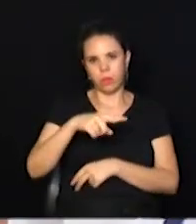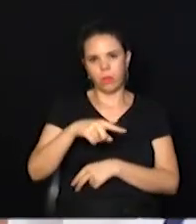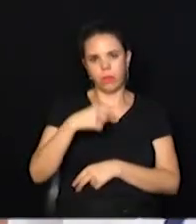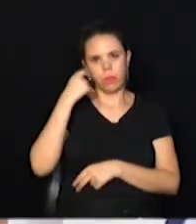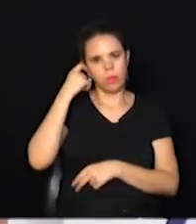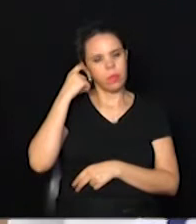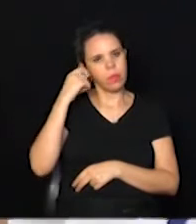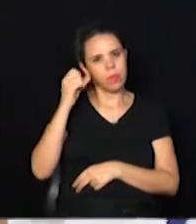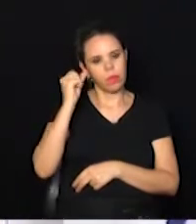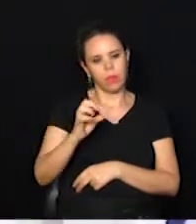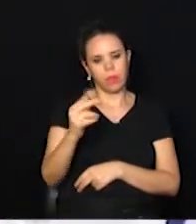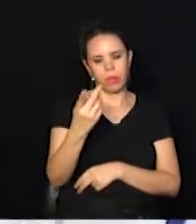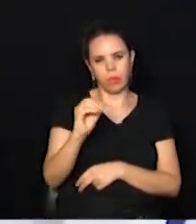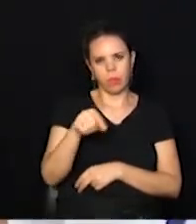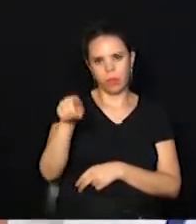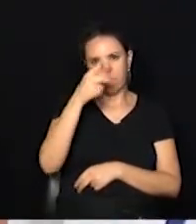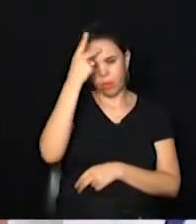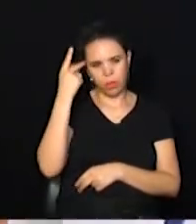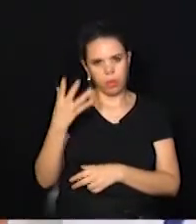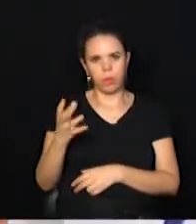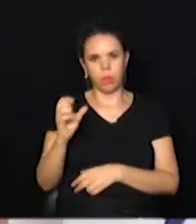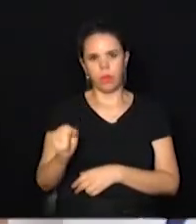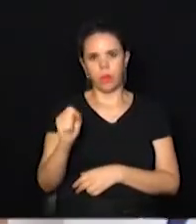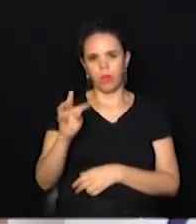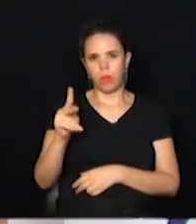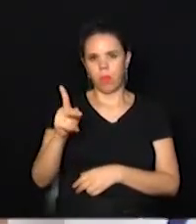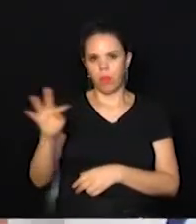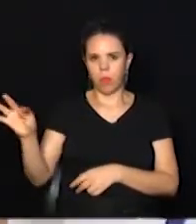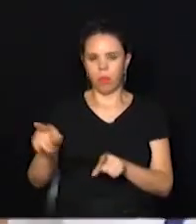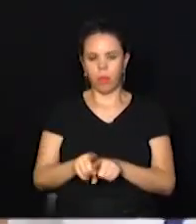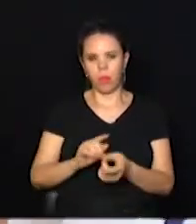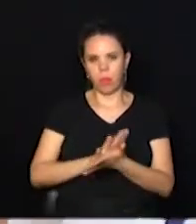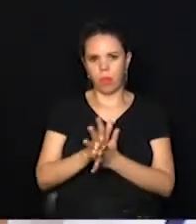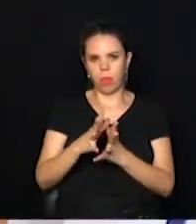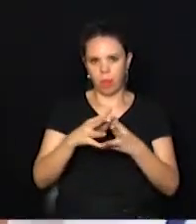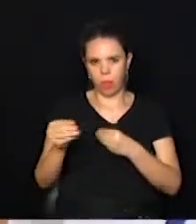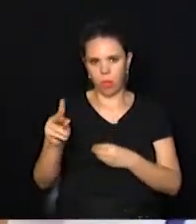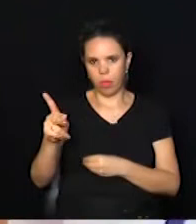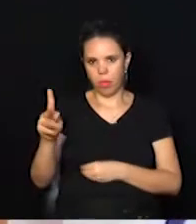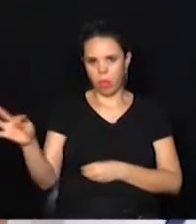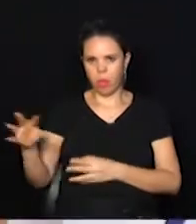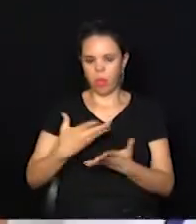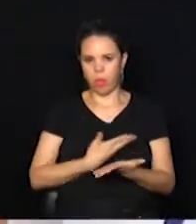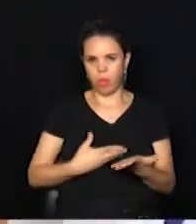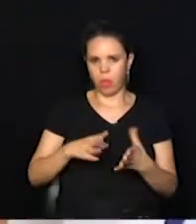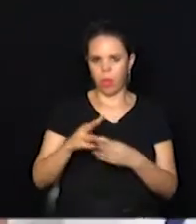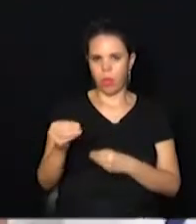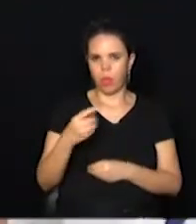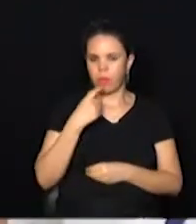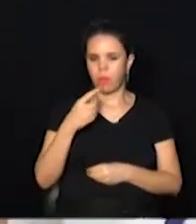Mataram o Toninho. Mas eles queriam matar o PT também. Eles queriam matar o governo do PT em Campinas